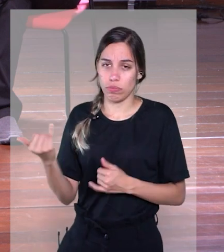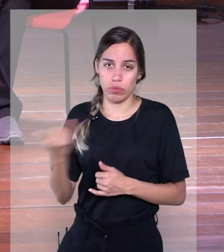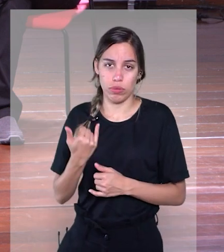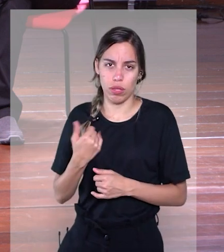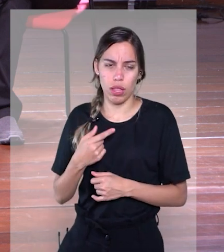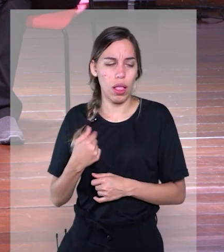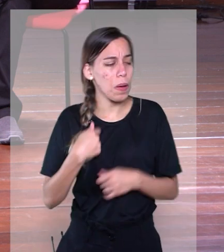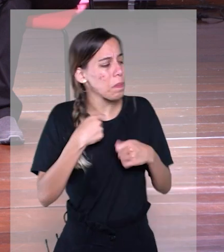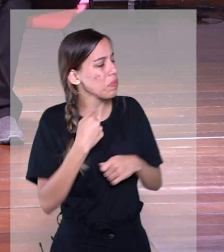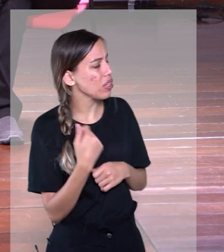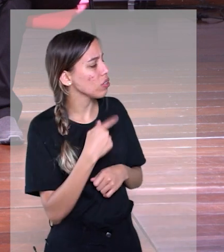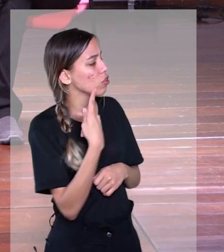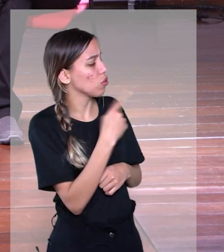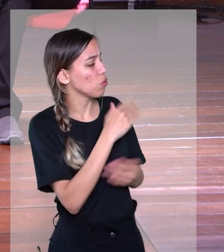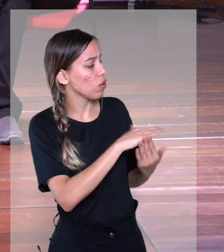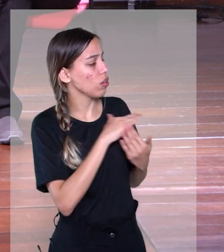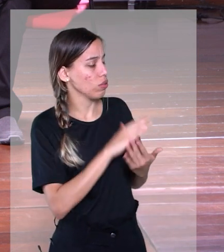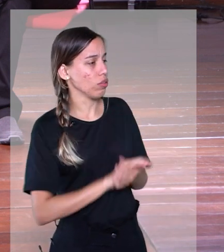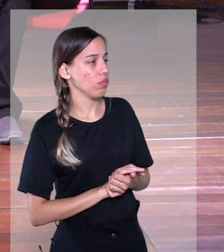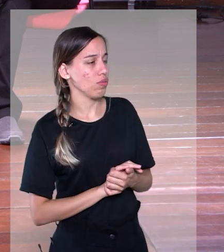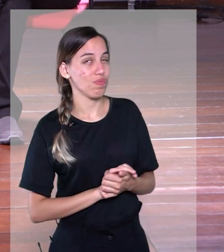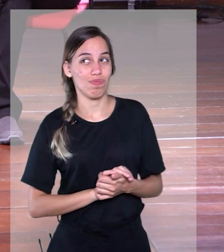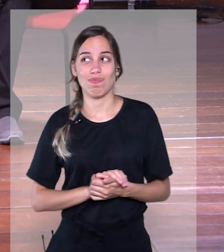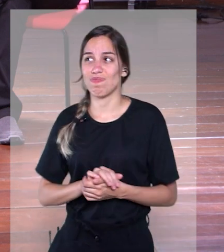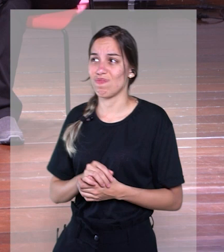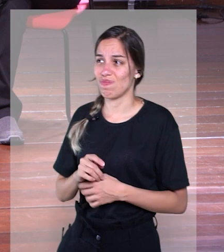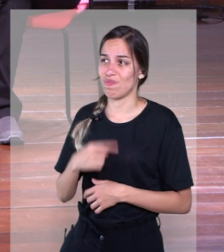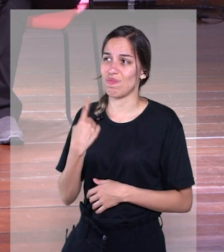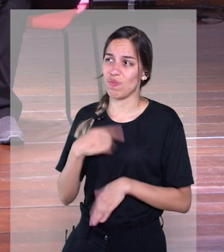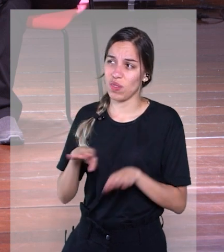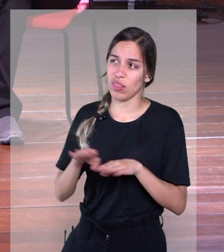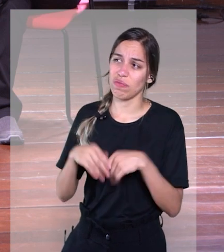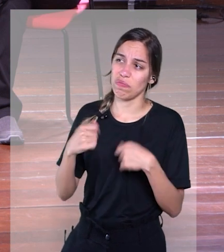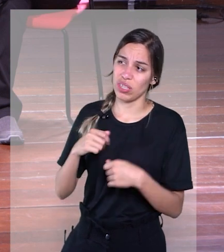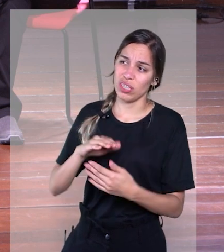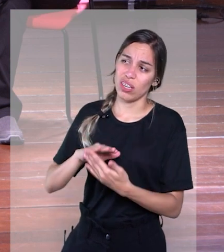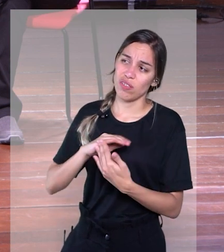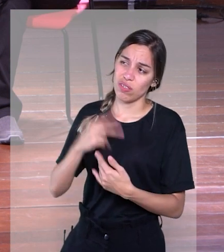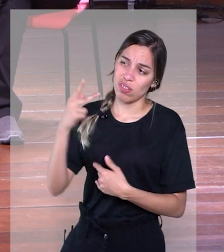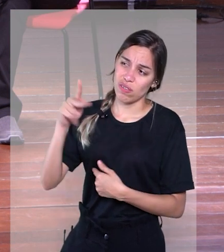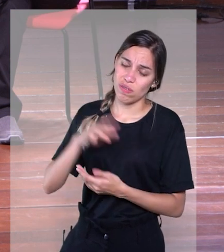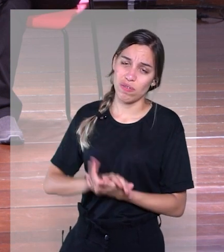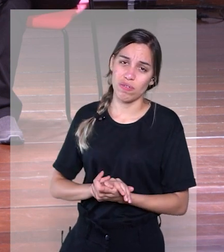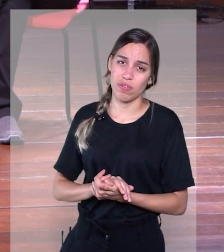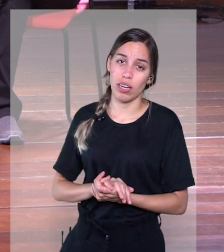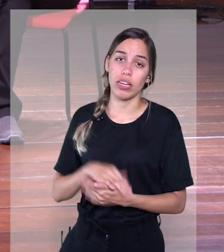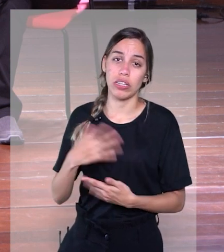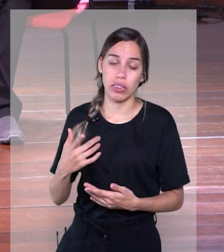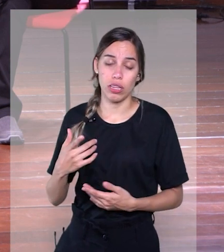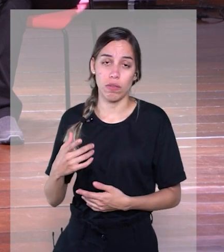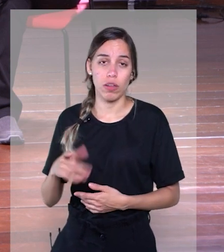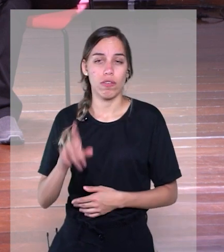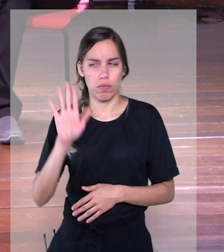falei, nós também precisamos de sua ajuda, e então ele acabou nos botando em contato com a Regiane, da